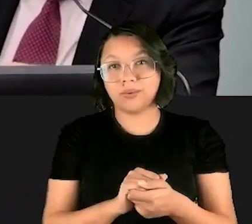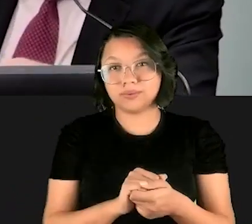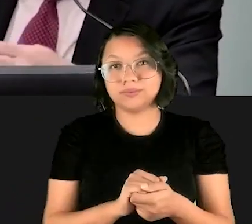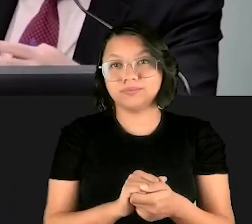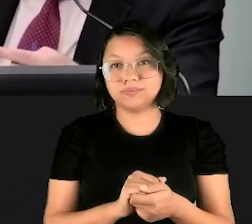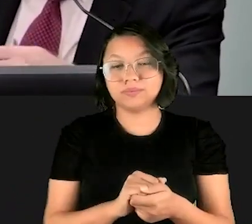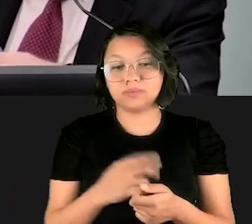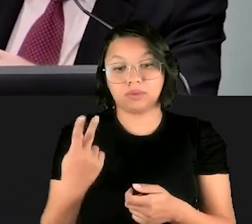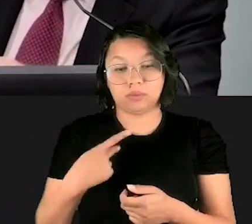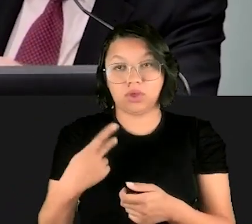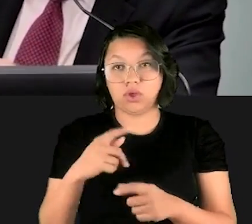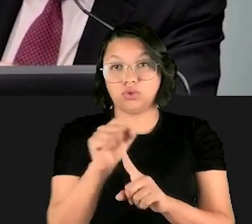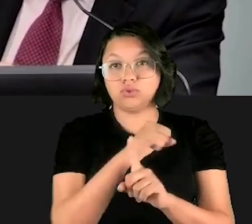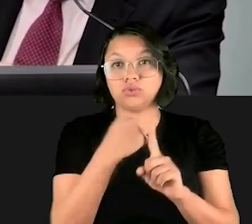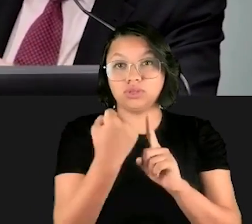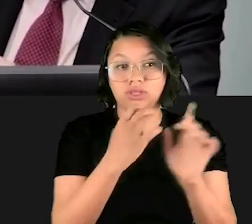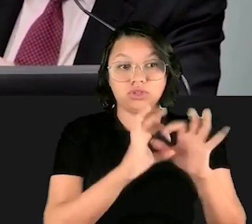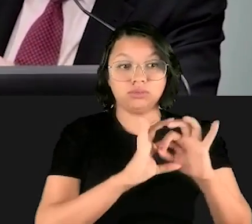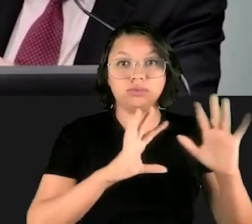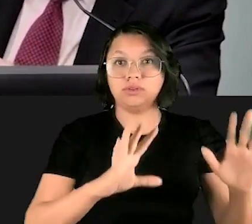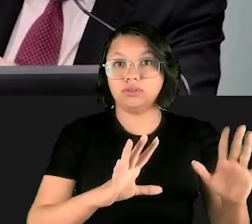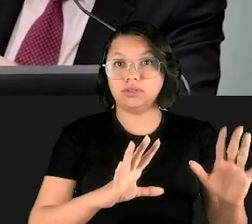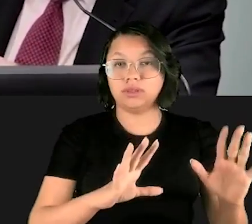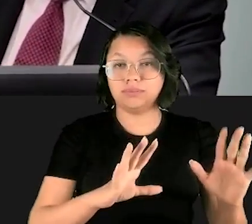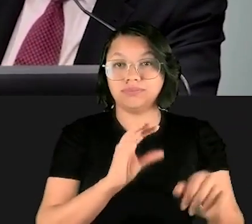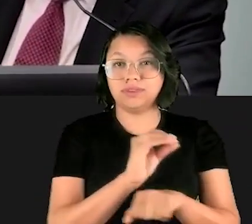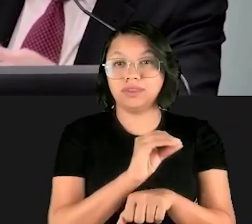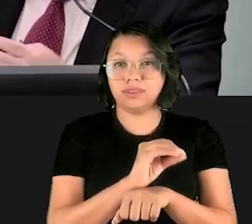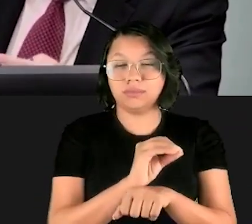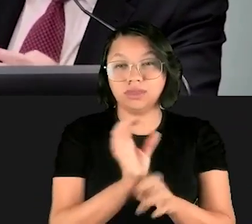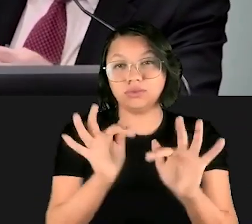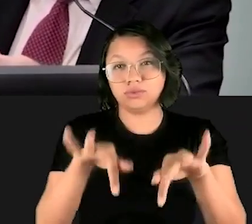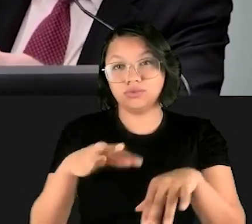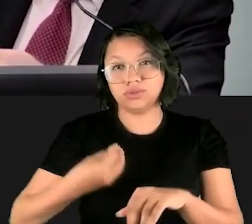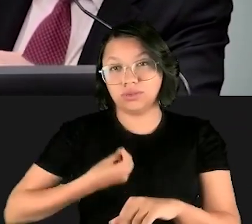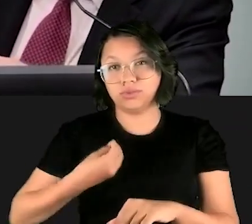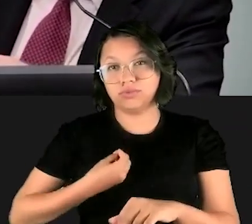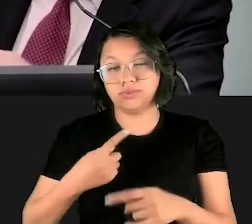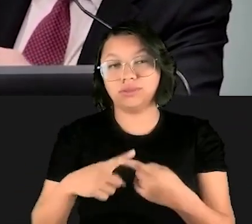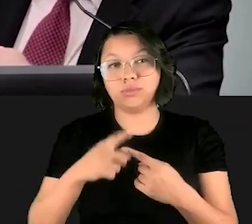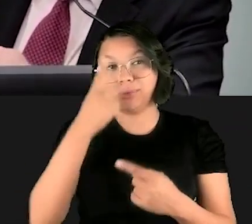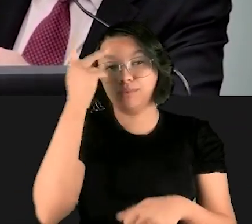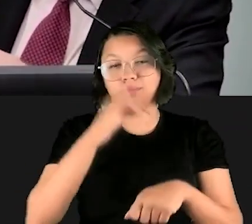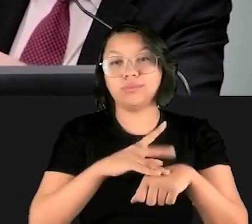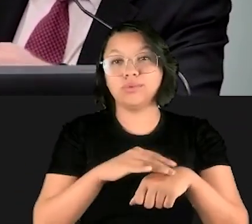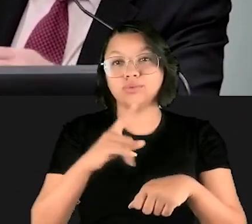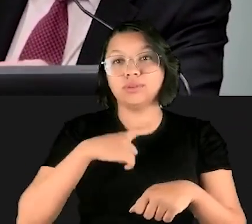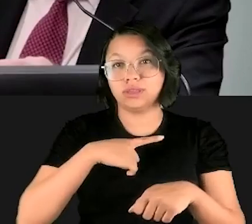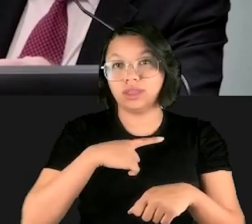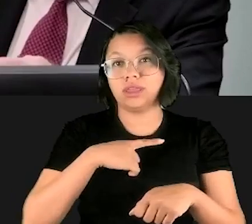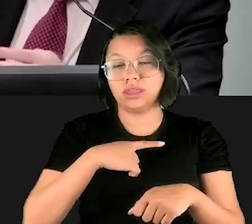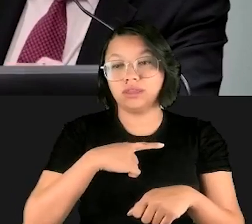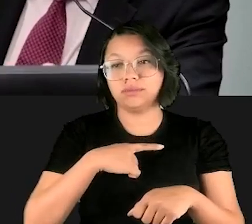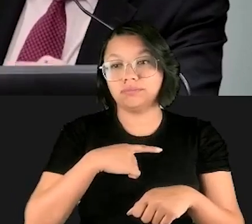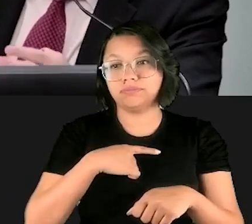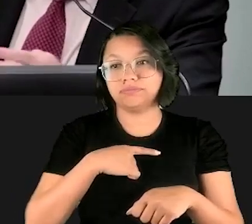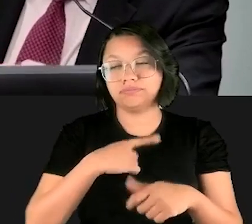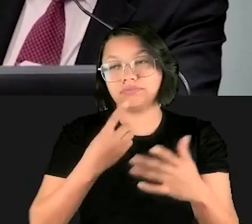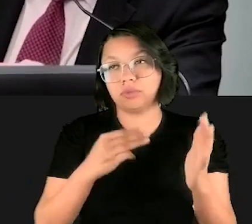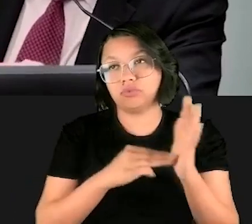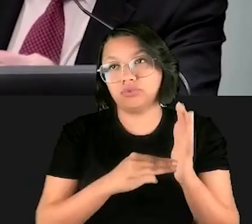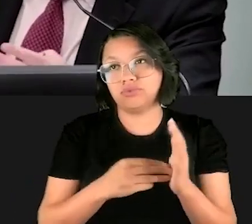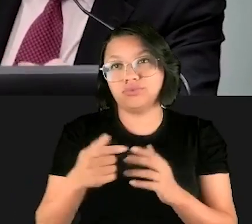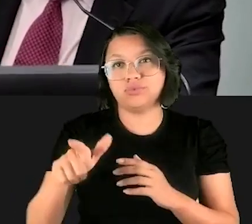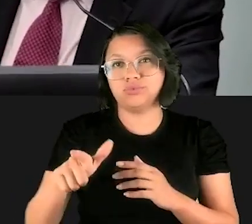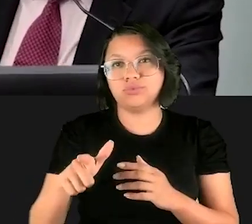para nós, sociedade, disponibilizar serviços de paliativo, porque o paciente tem um pouco de razão. Em muitos lugares você não tem um